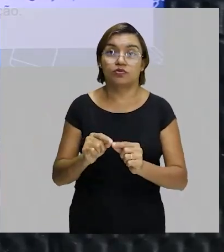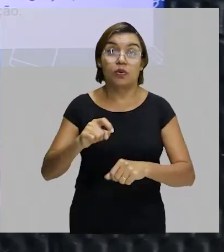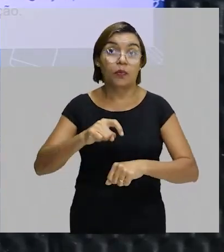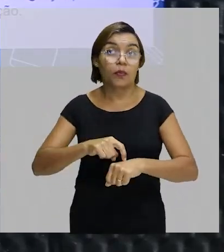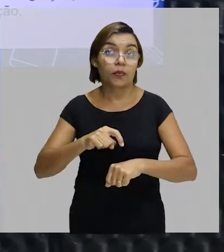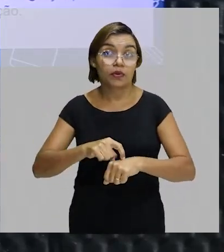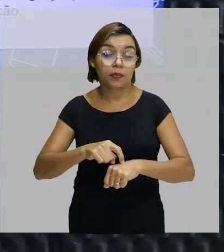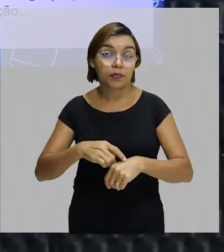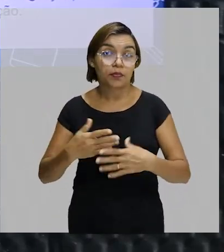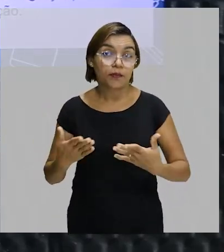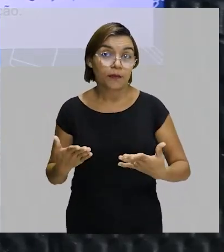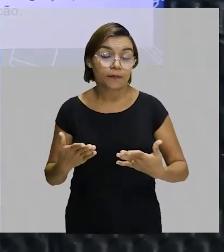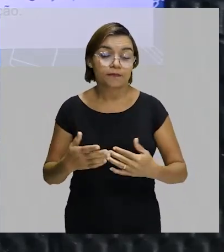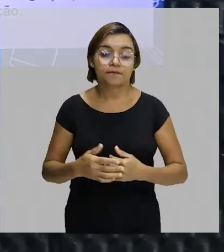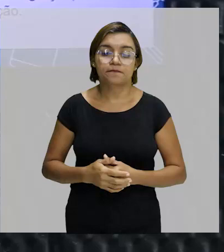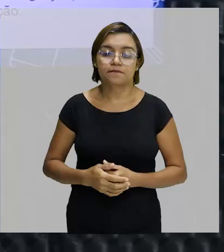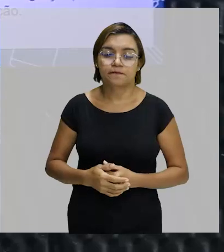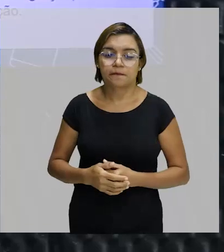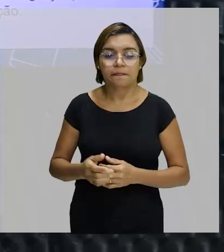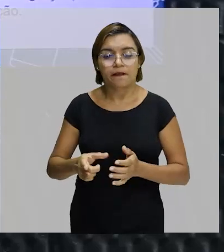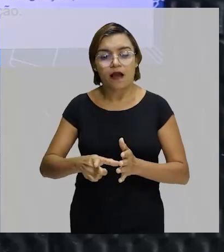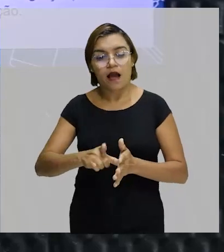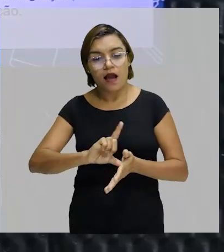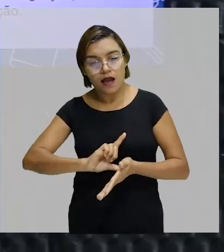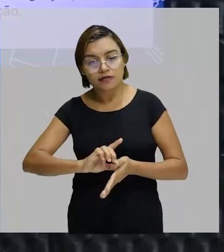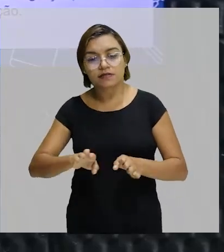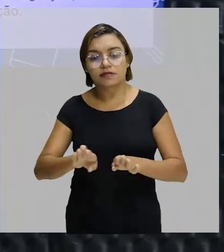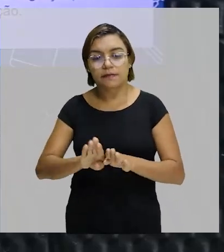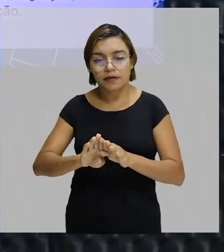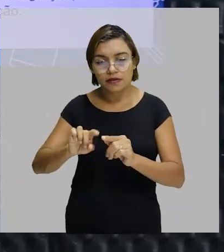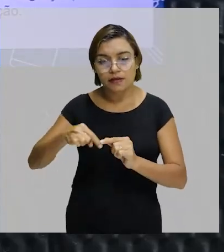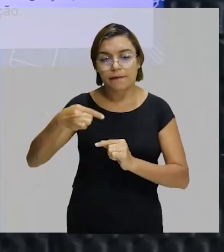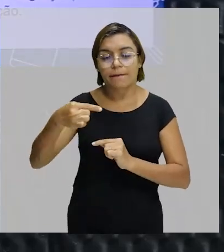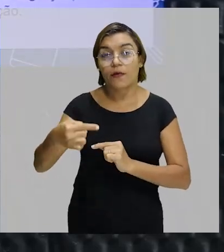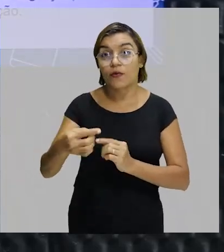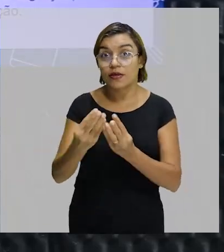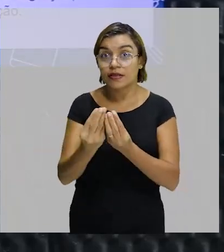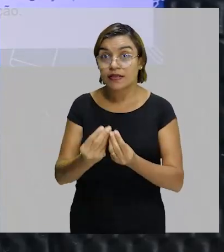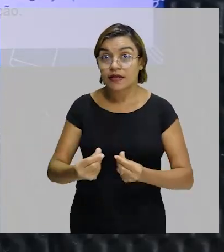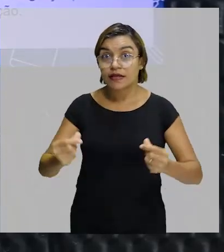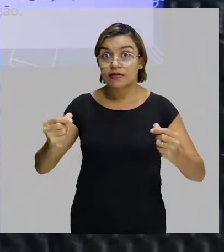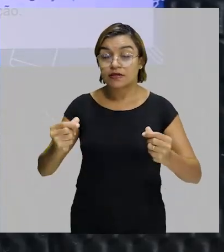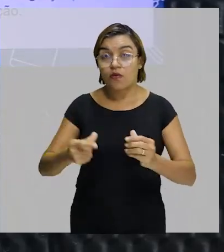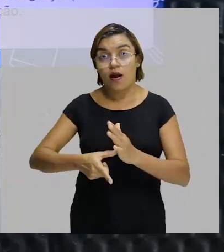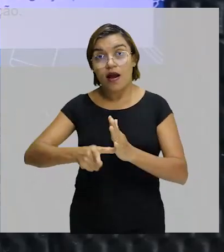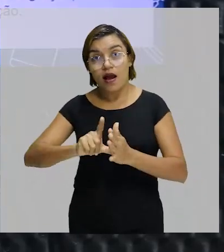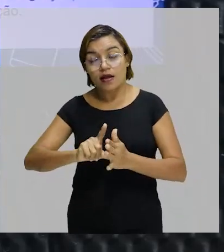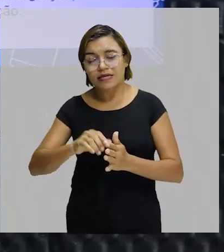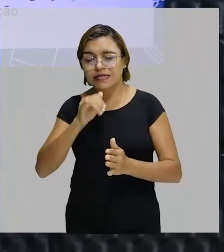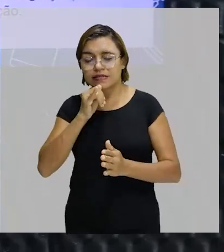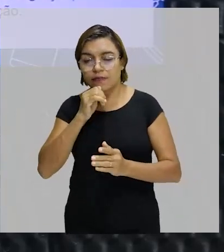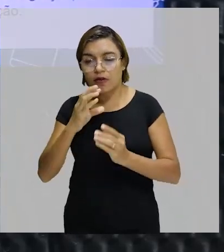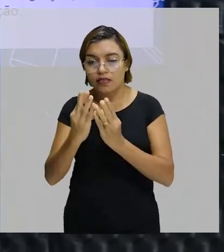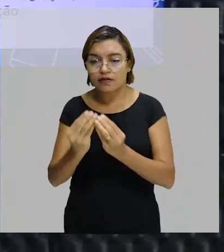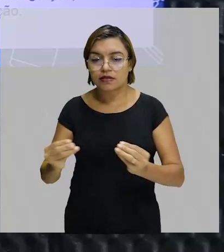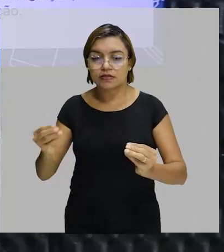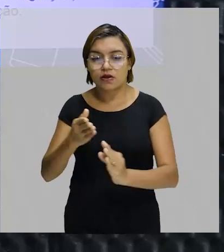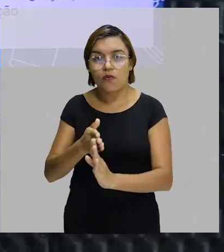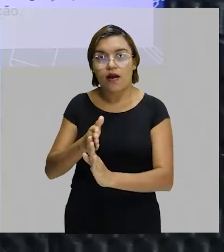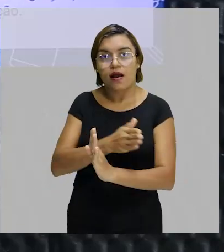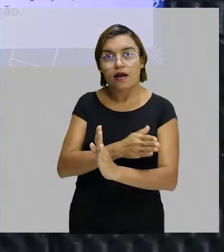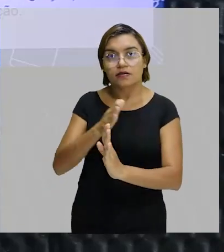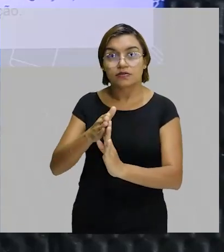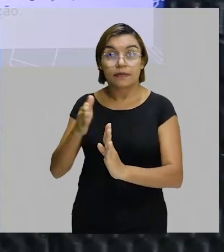tempo? Ou seja, antes e depois da desintegração. Como acontecendo a desintegração,